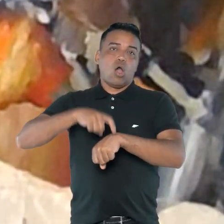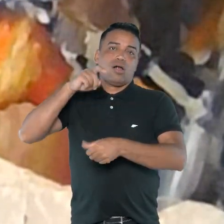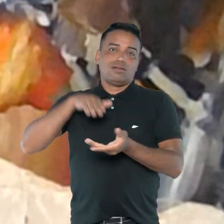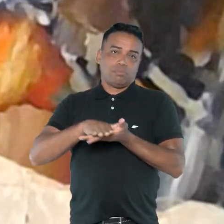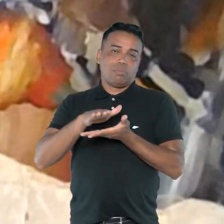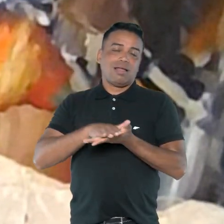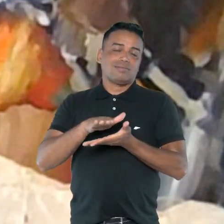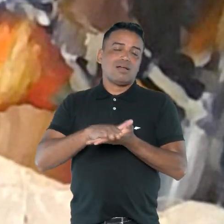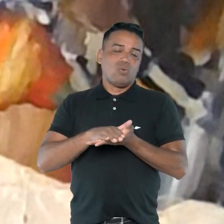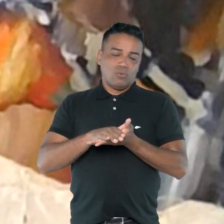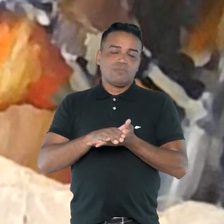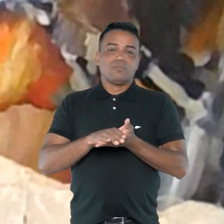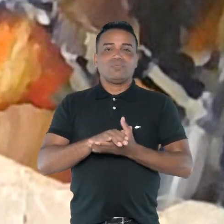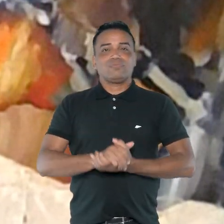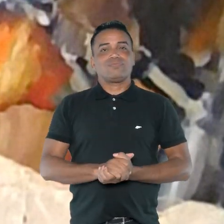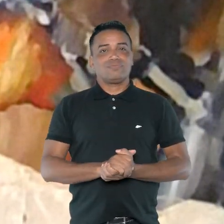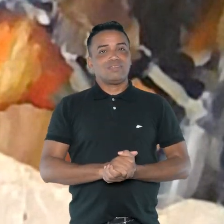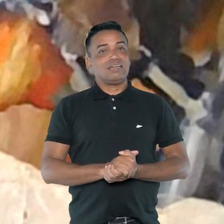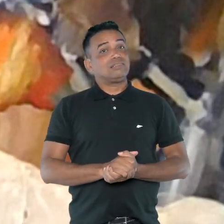versão.